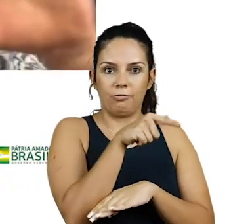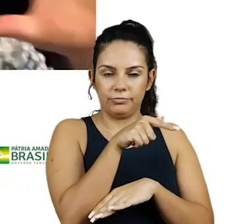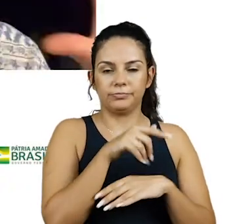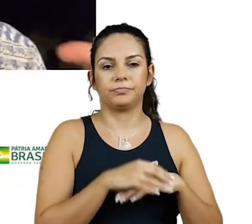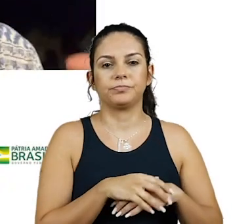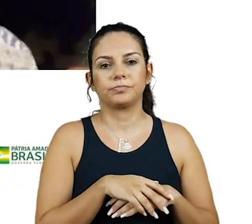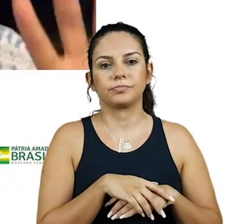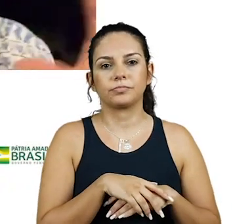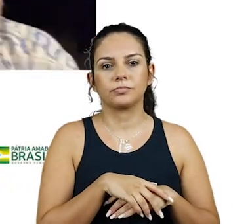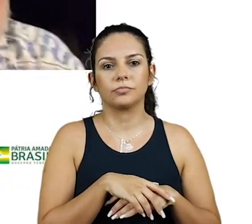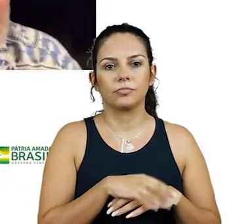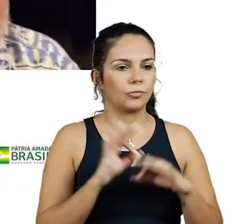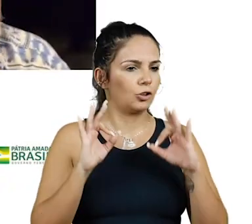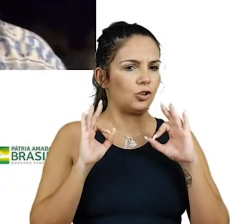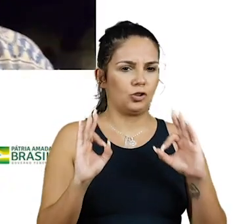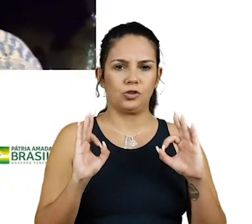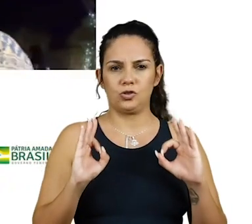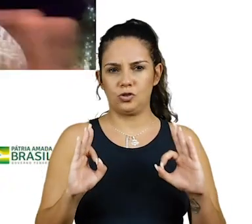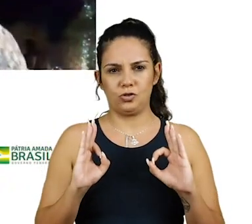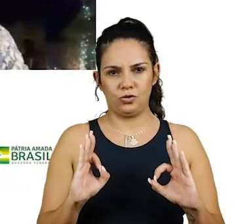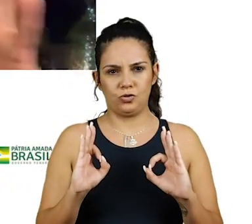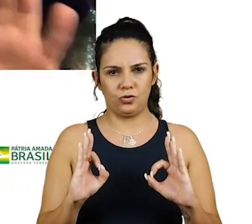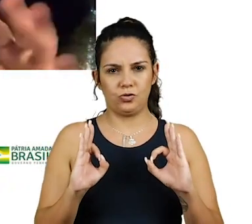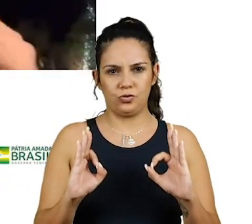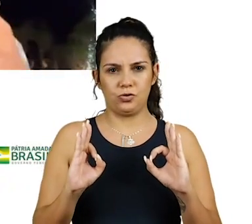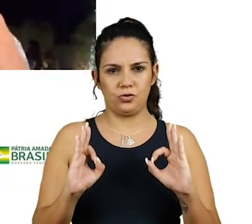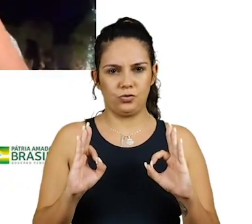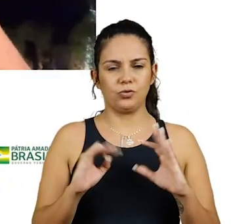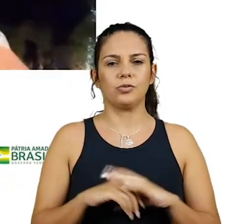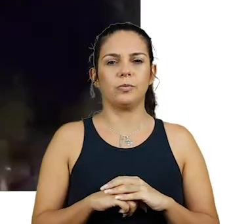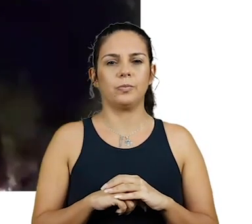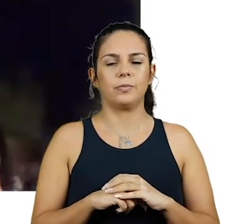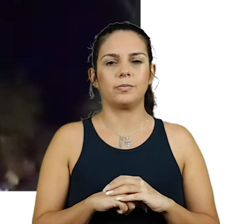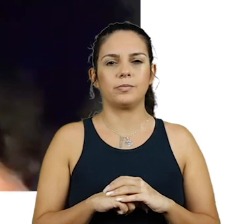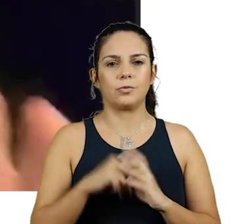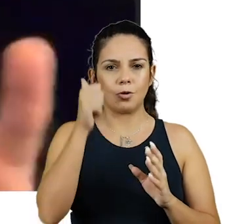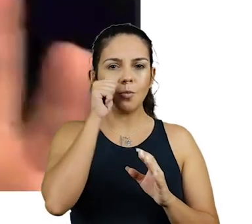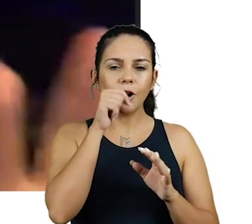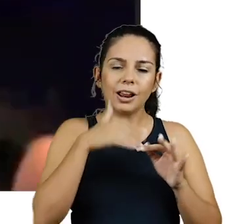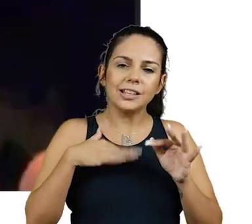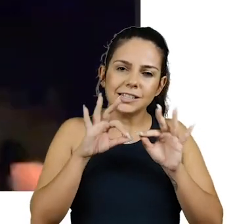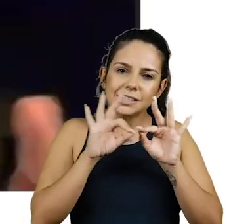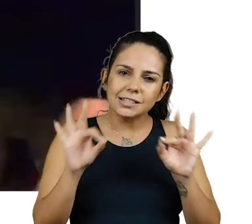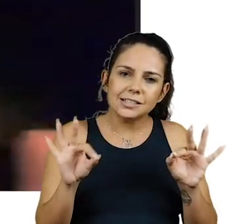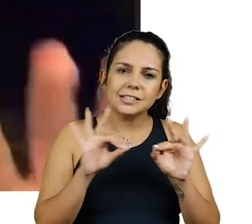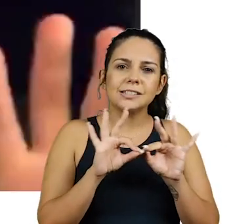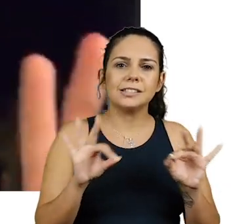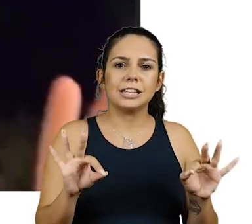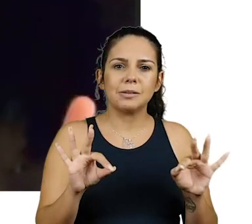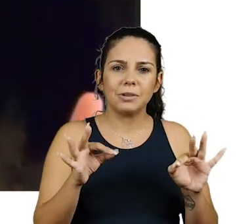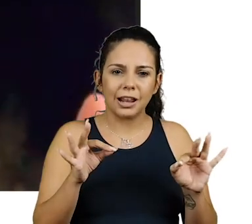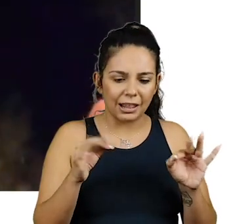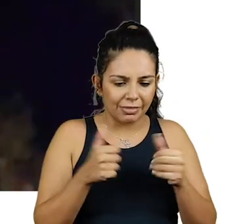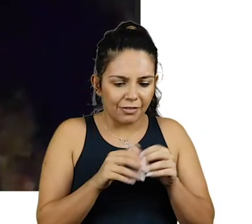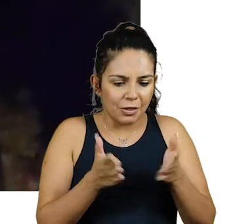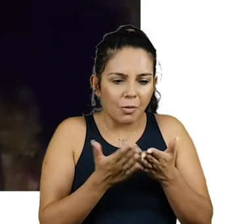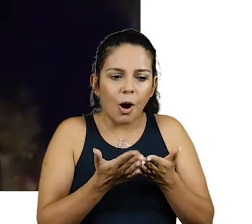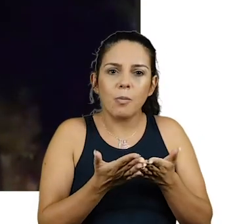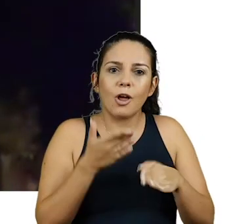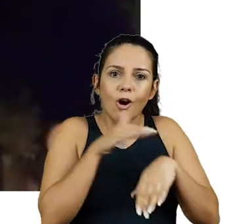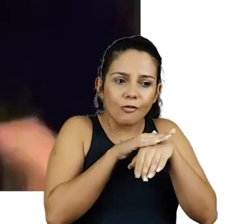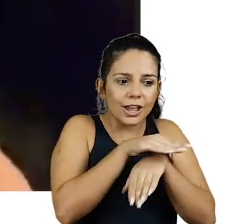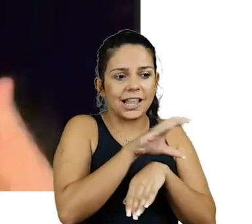um chique no último, como a gente gosta de falar, né? Era assim. E era uma mulher humilde que estava embaixo, chegando ali para falar com o